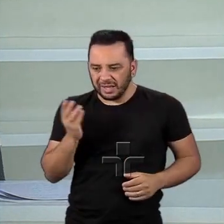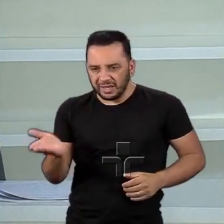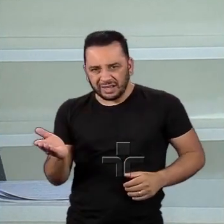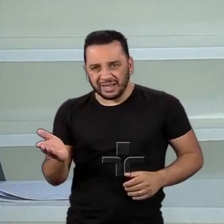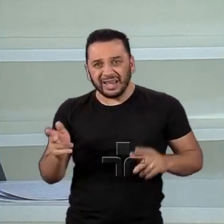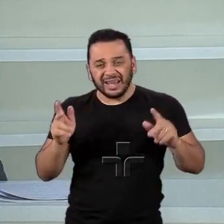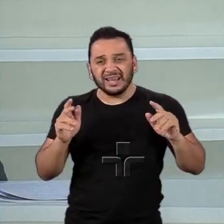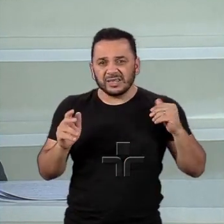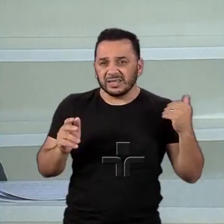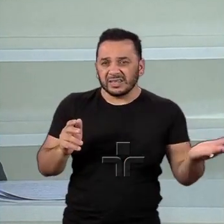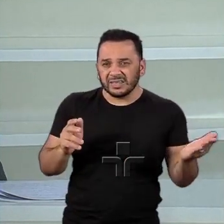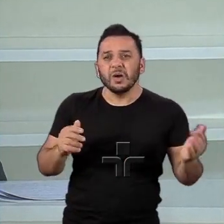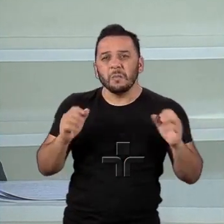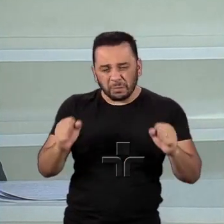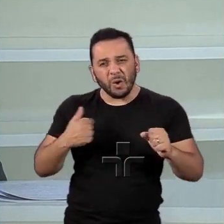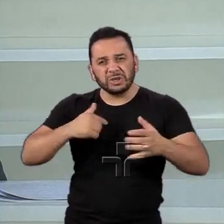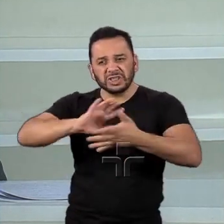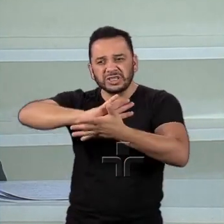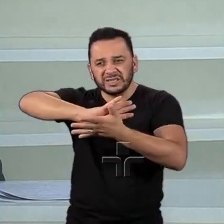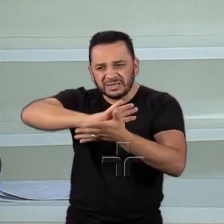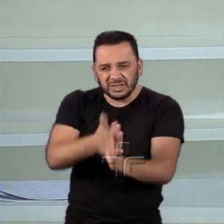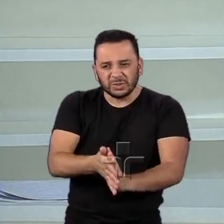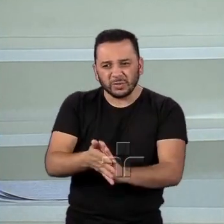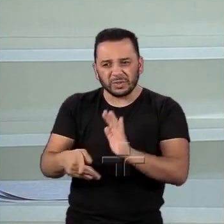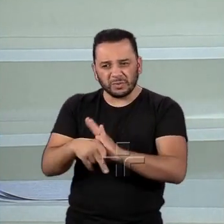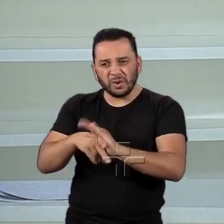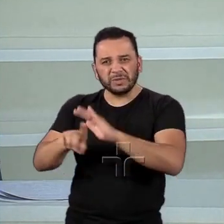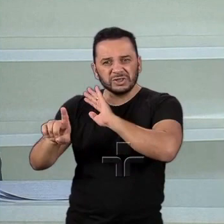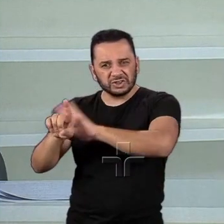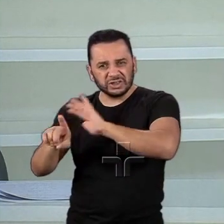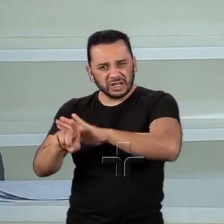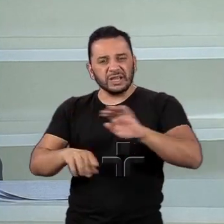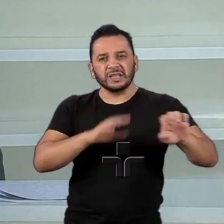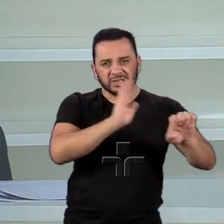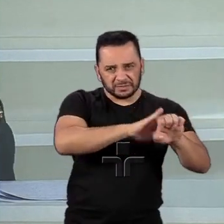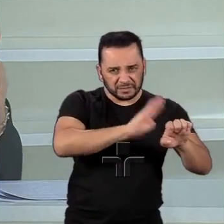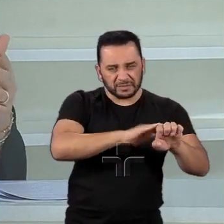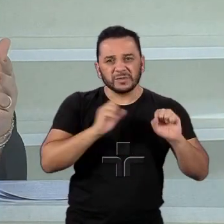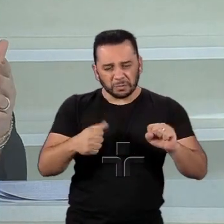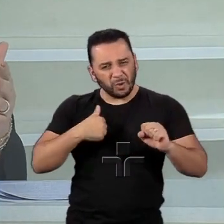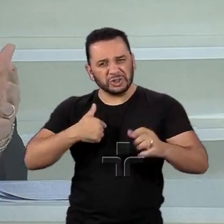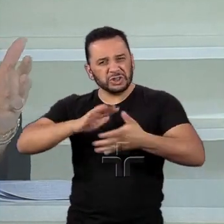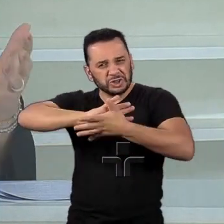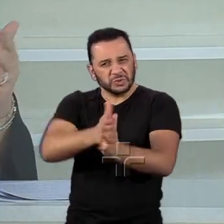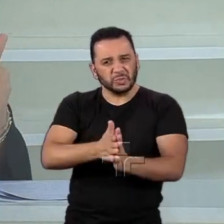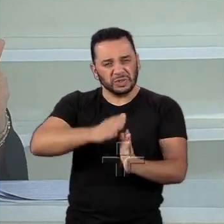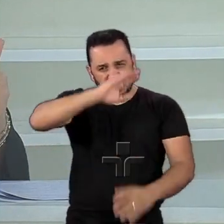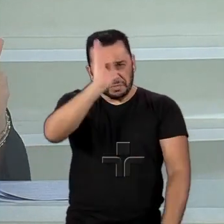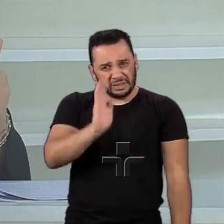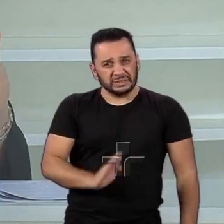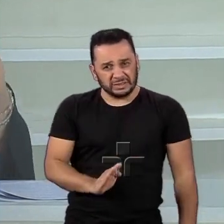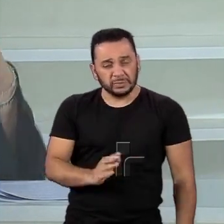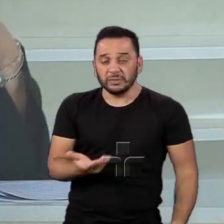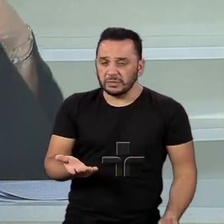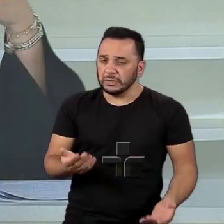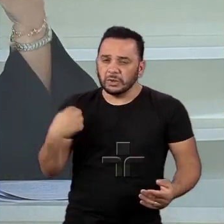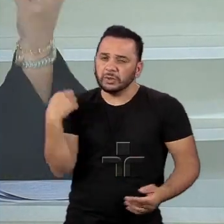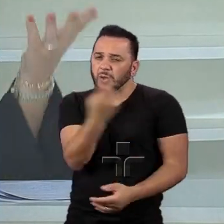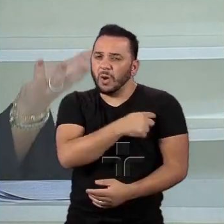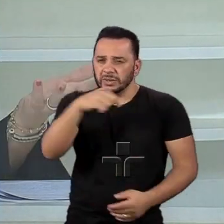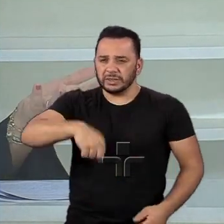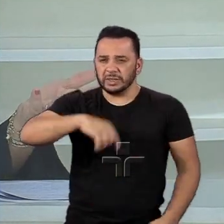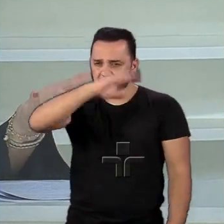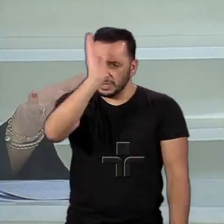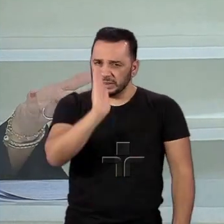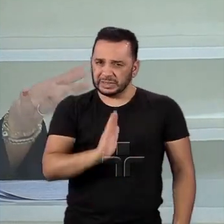os ganhos sociais que nós tivemos até agora e pode tirar o Brasil de uma colocação ainda inferior, porque nós podemos